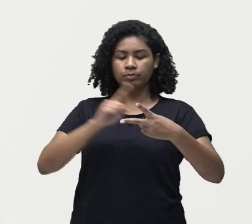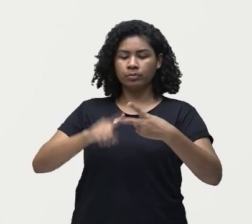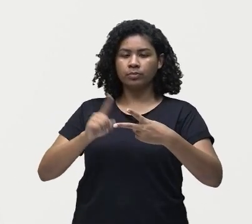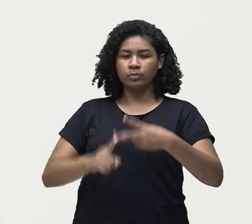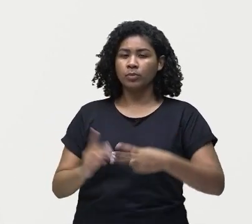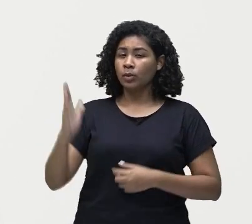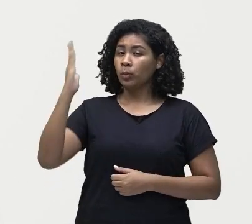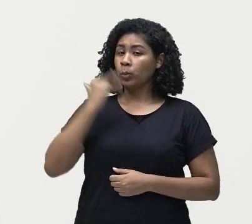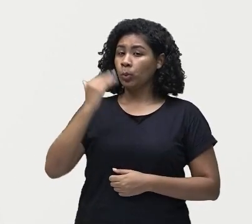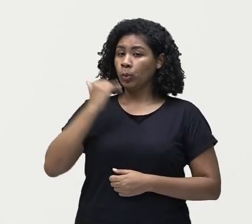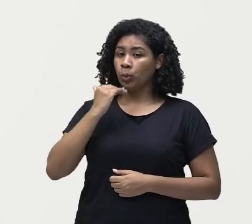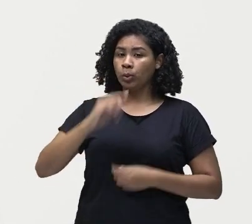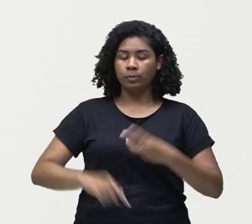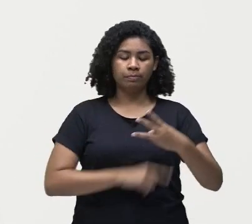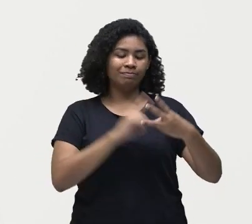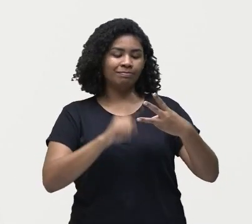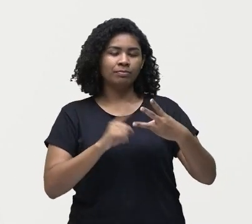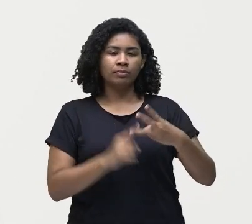consumidores e